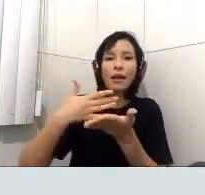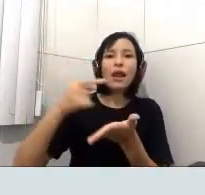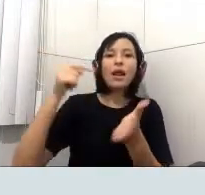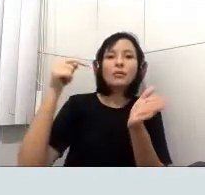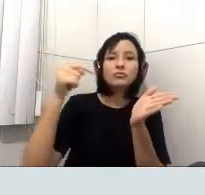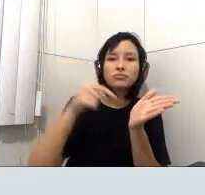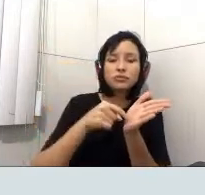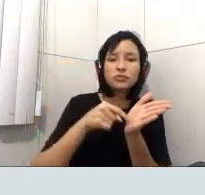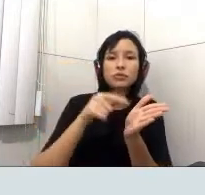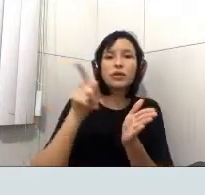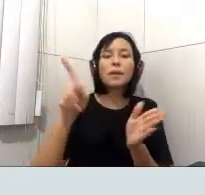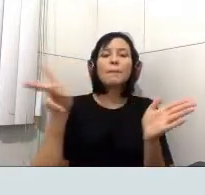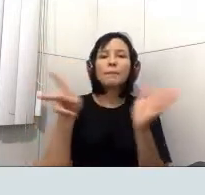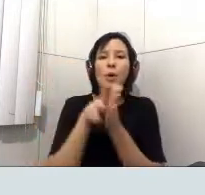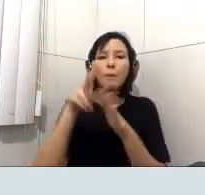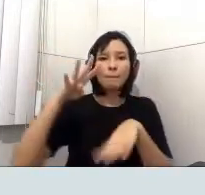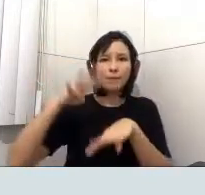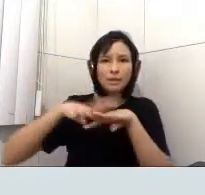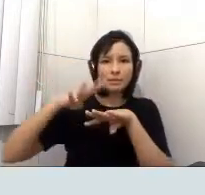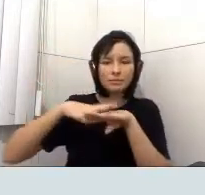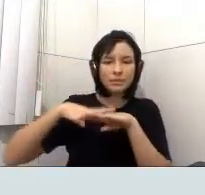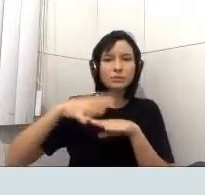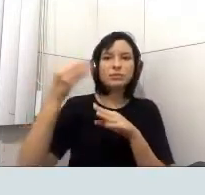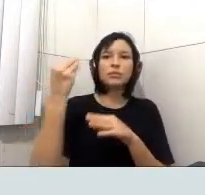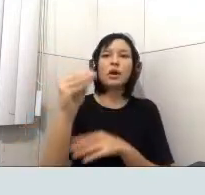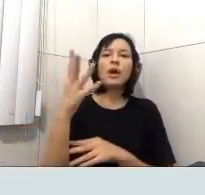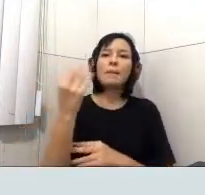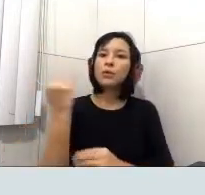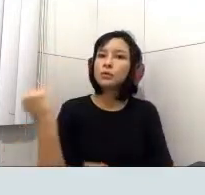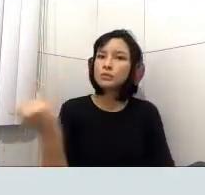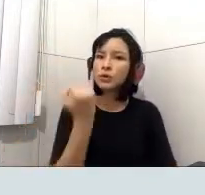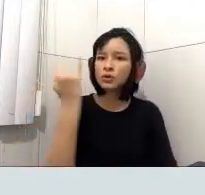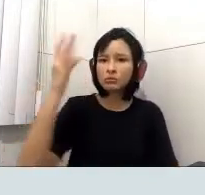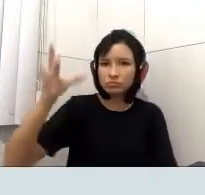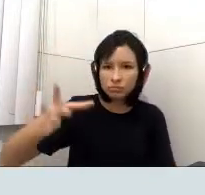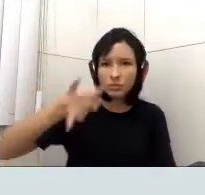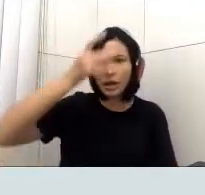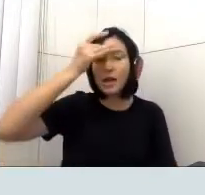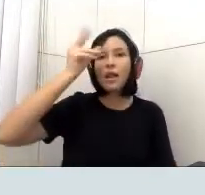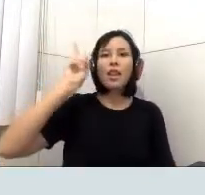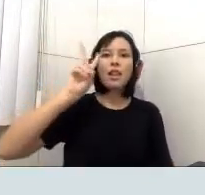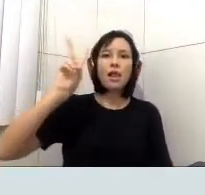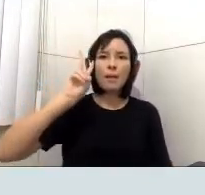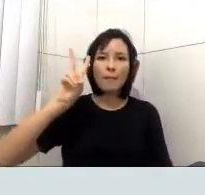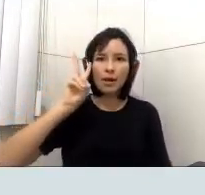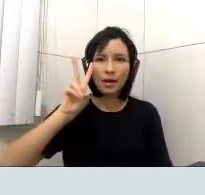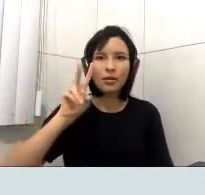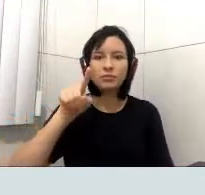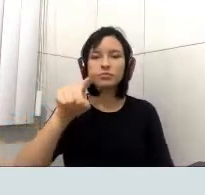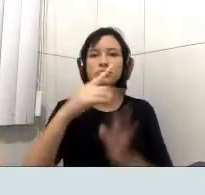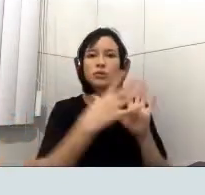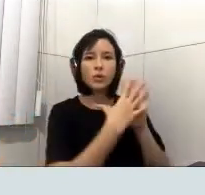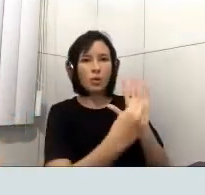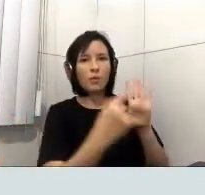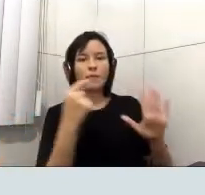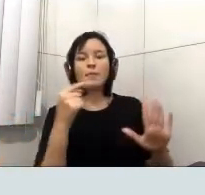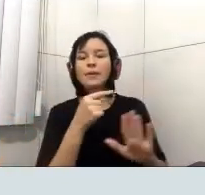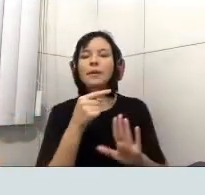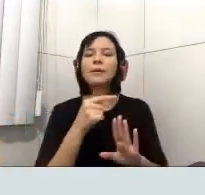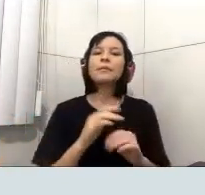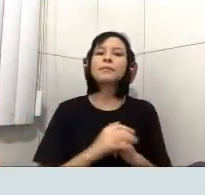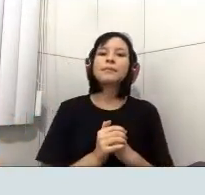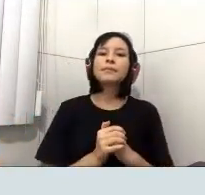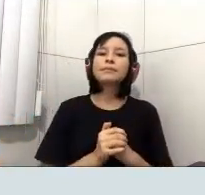de geometria, porque é algo muito importante para vocês lembrarem de fato disso. Por um ponto